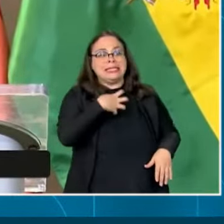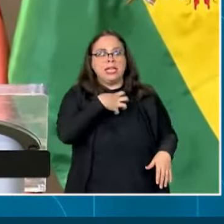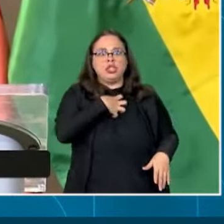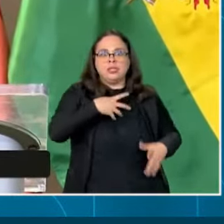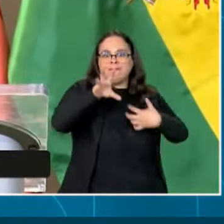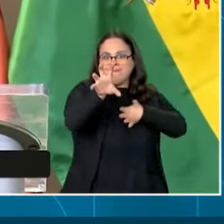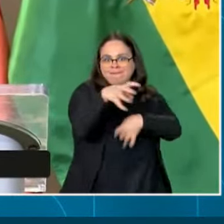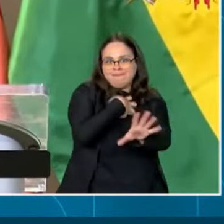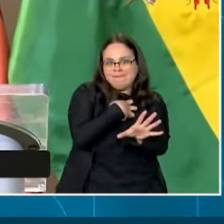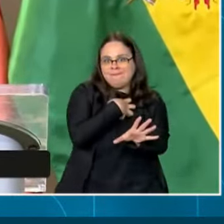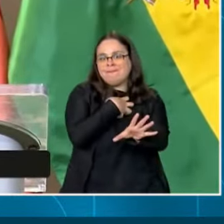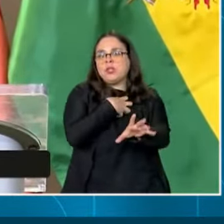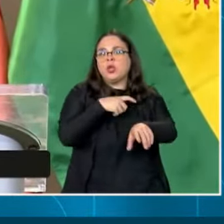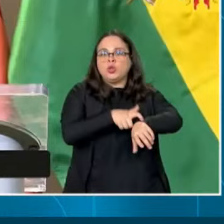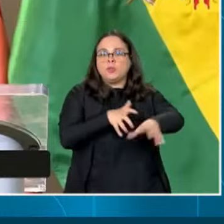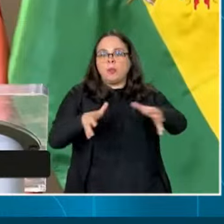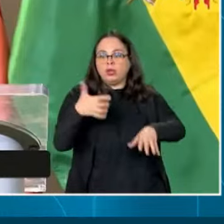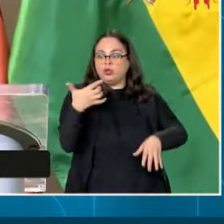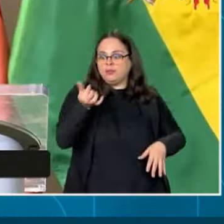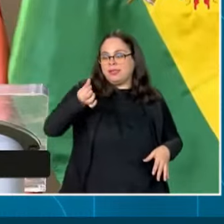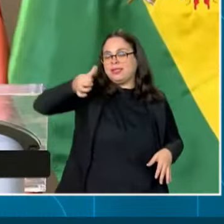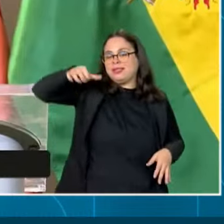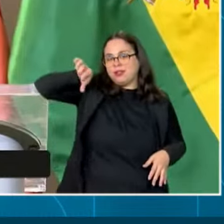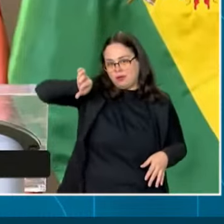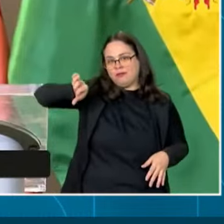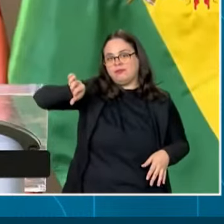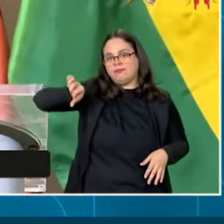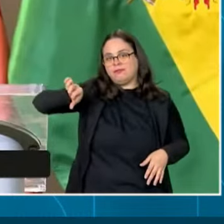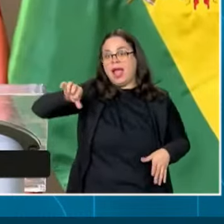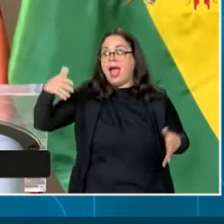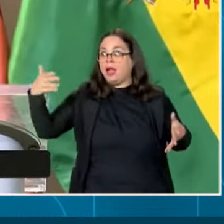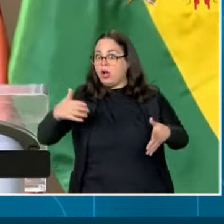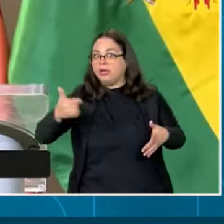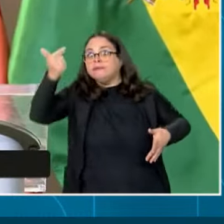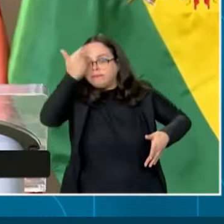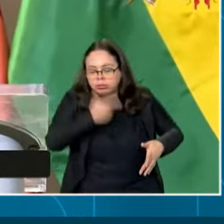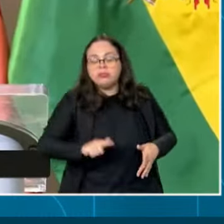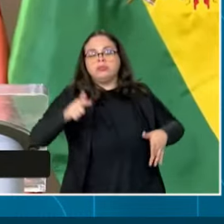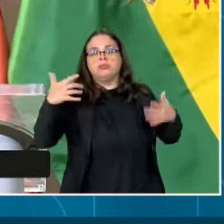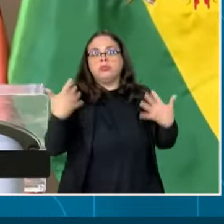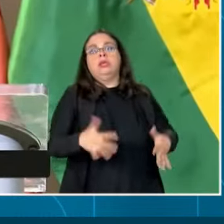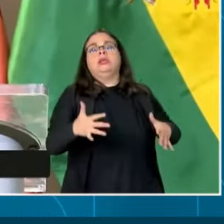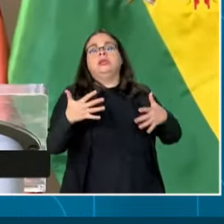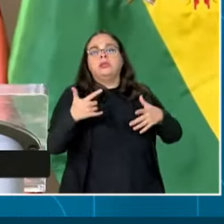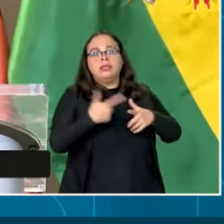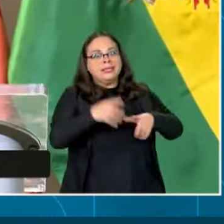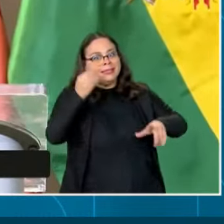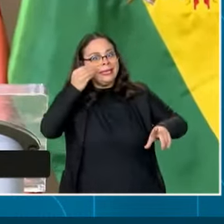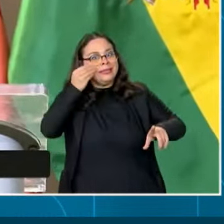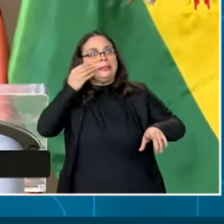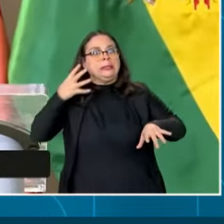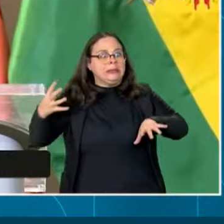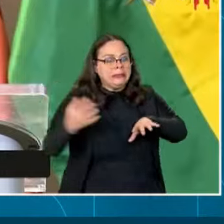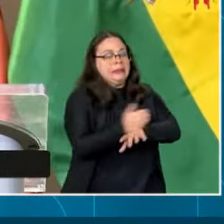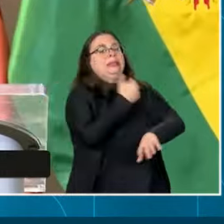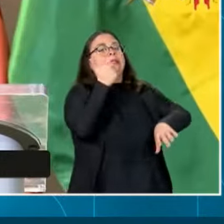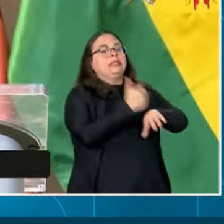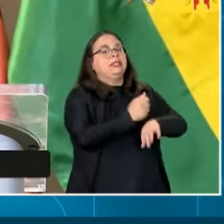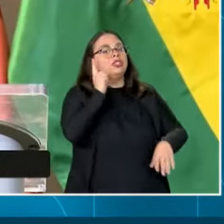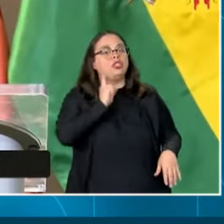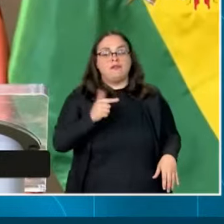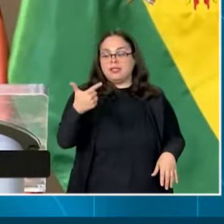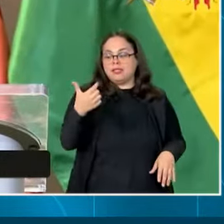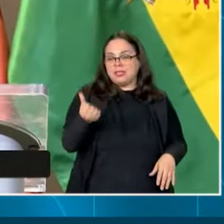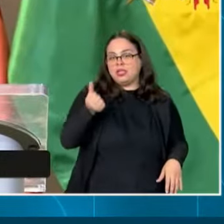dificilmente mudarão de opinião, não importa o quão bem venham os indicadores do governo. E agora chama atenção essa questão do